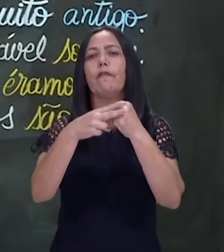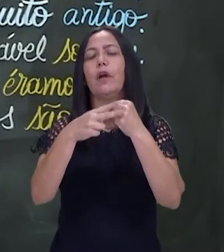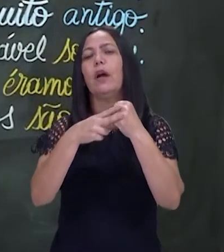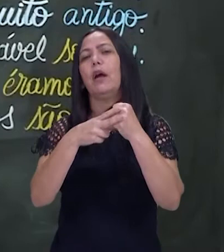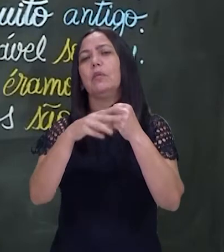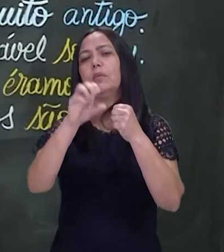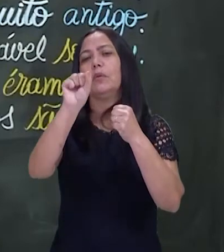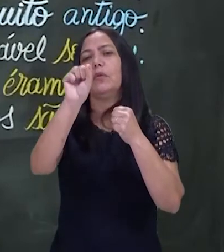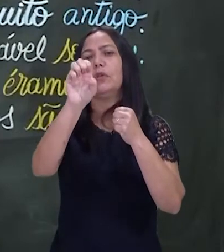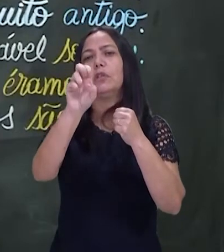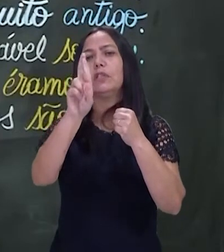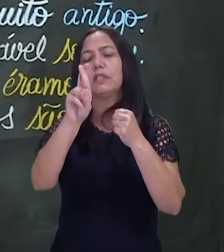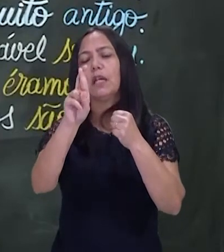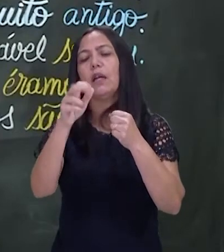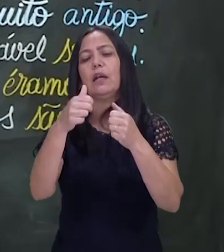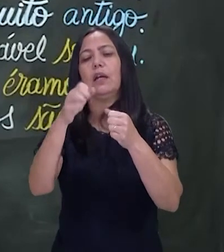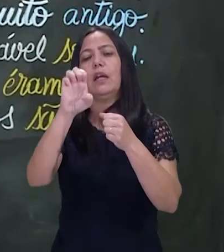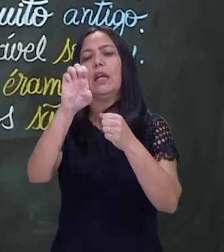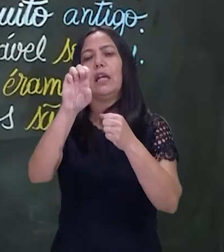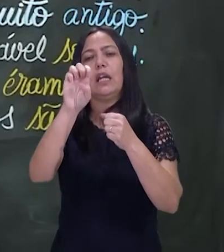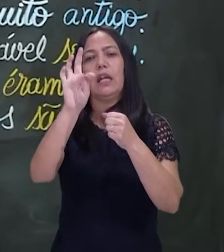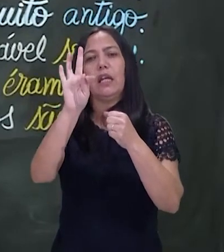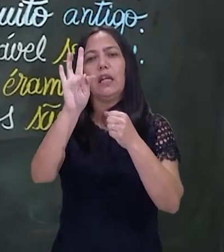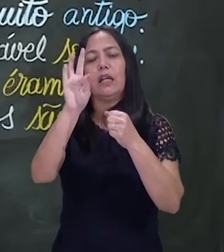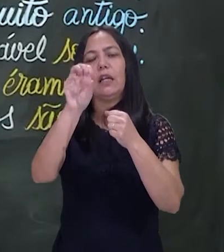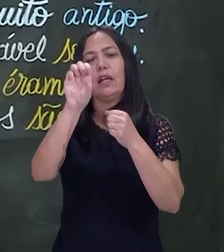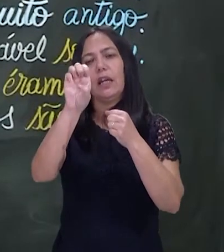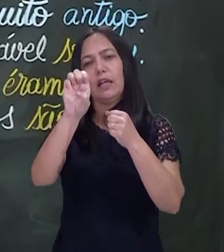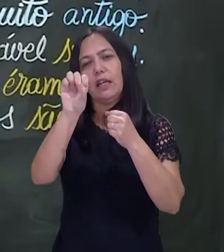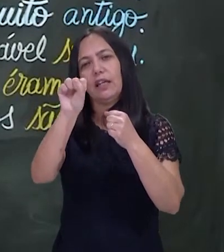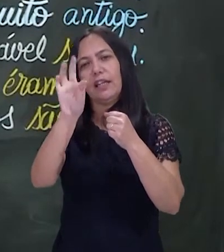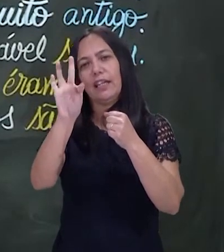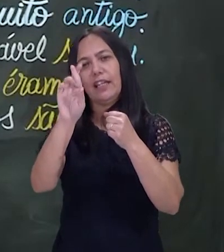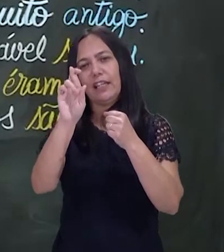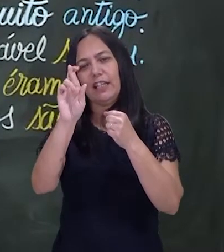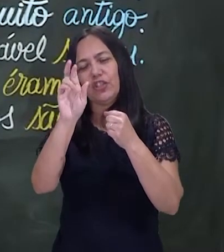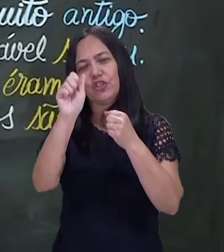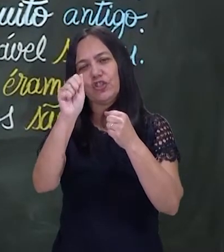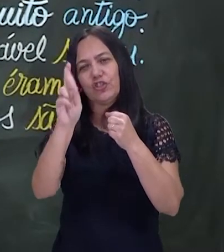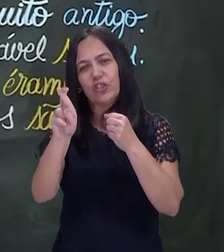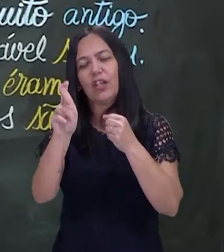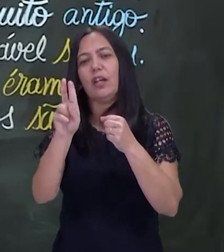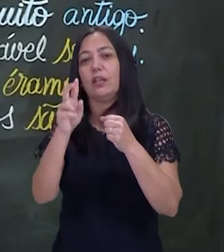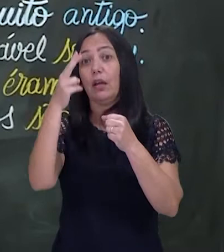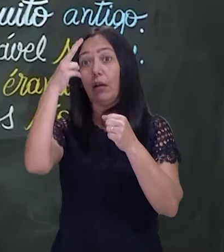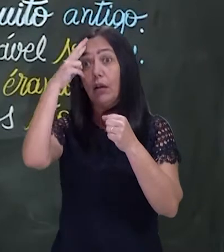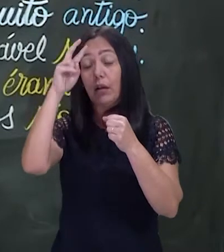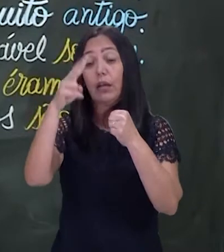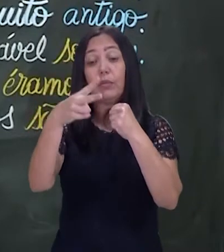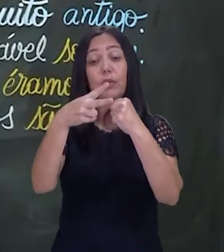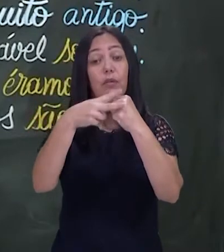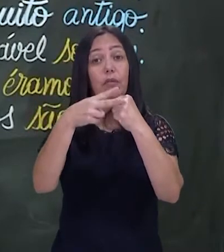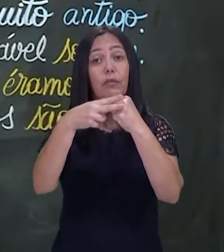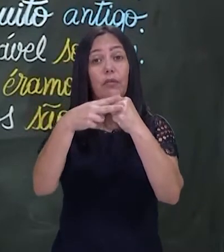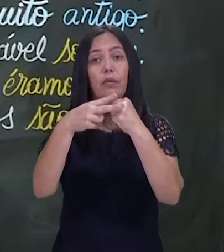de fato, esse estado, essa mudança, essa transição de estado. Então, lembra sempre de identificar esse verbo,